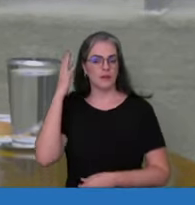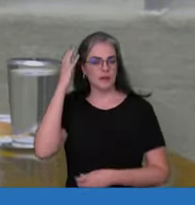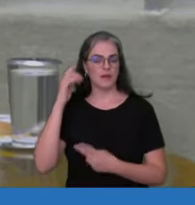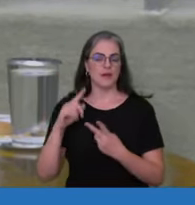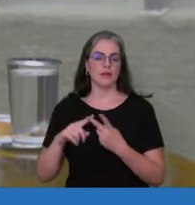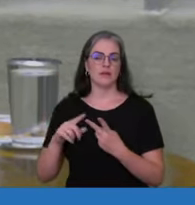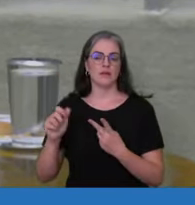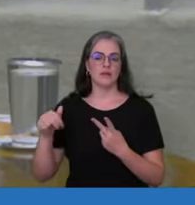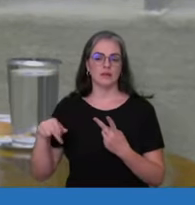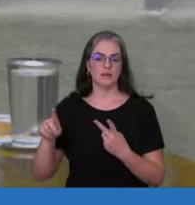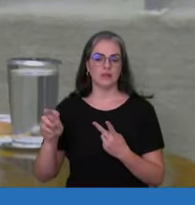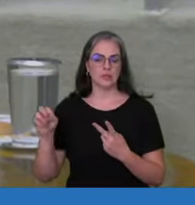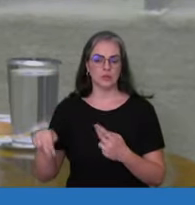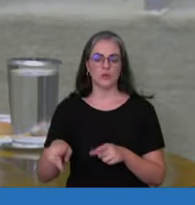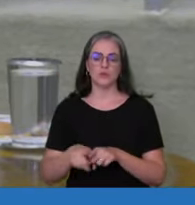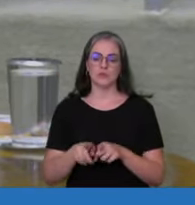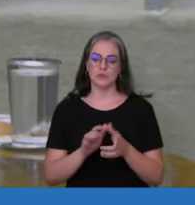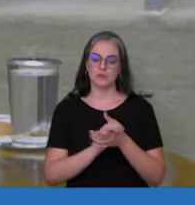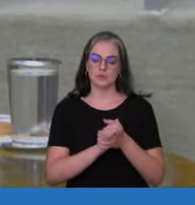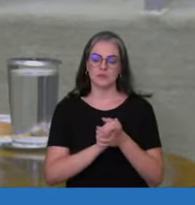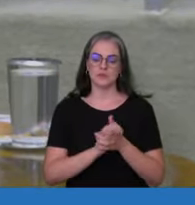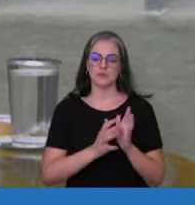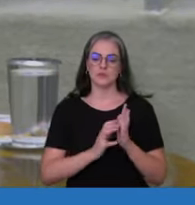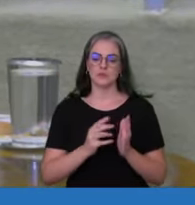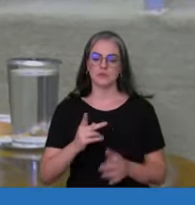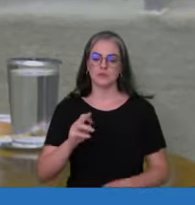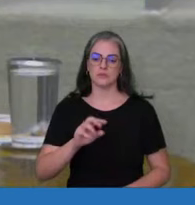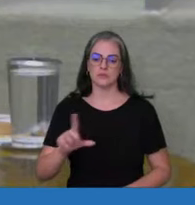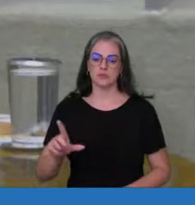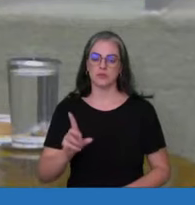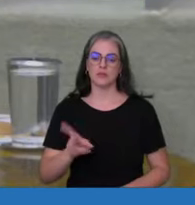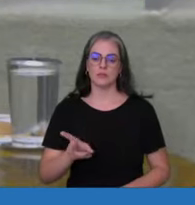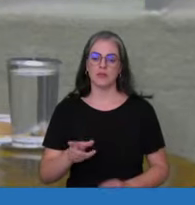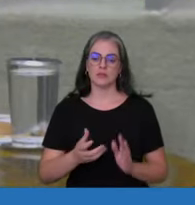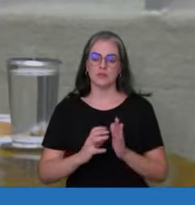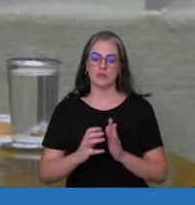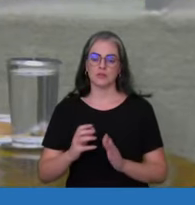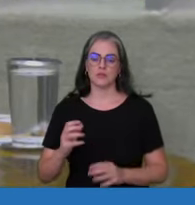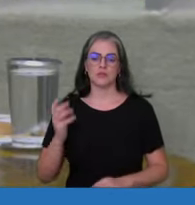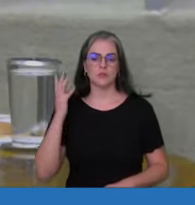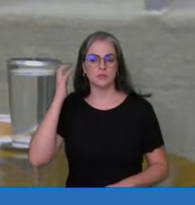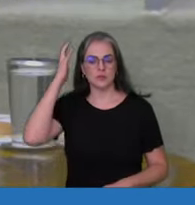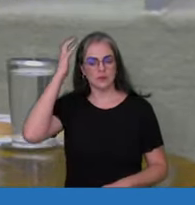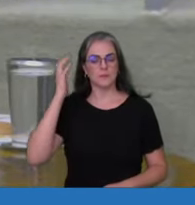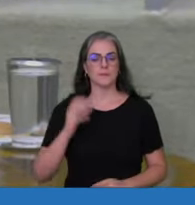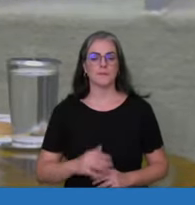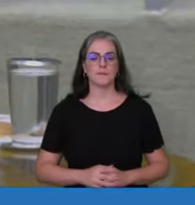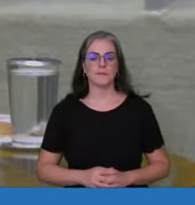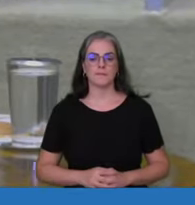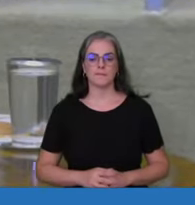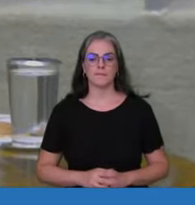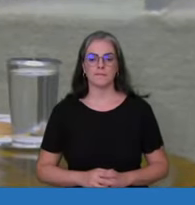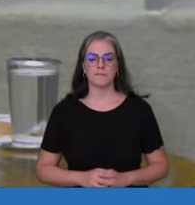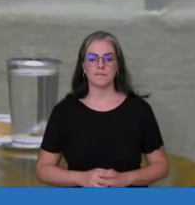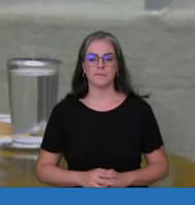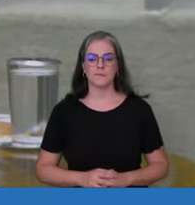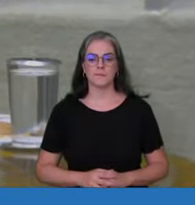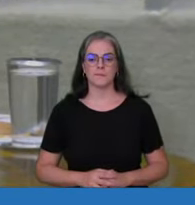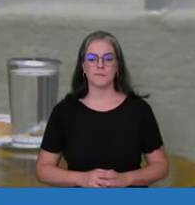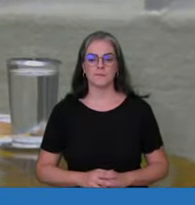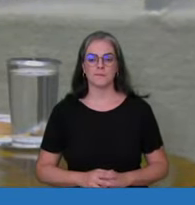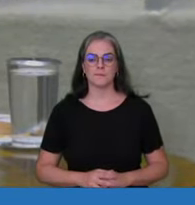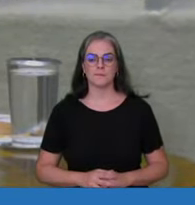saudação também ao PSOL, partido da Marielle, faço em nome de Paula Corati. Queria trazer aqui, em nome do Partido